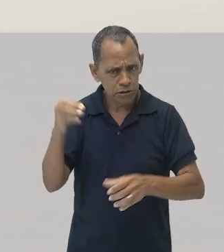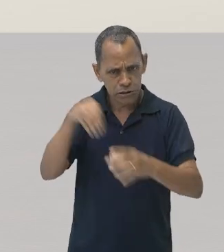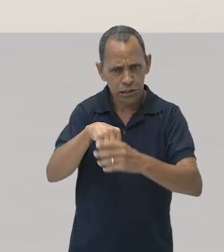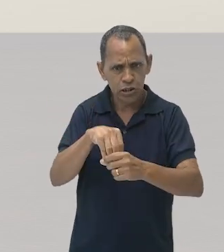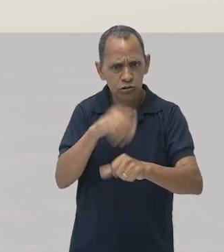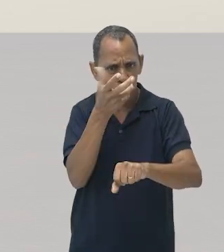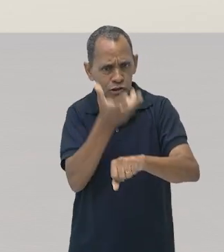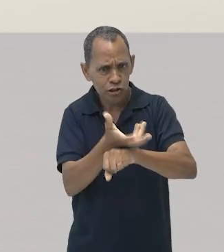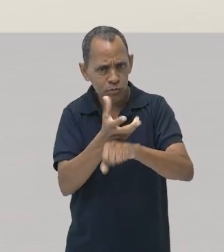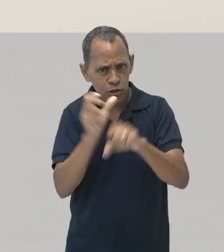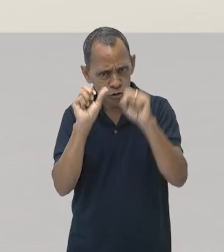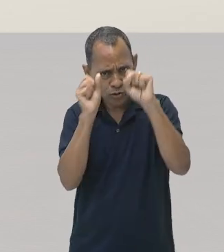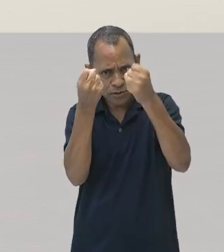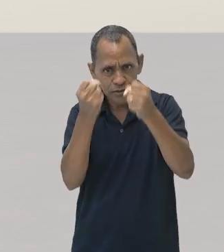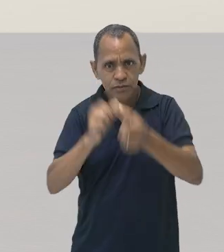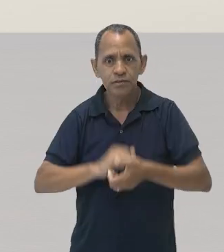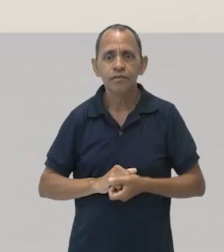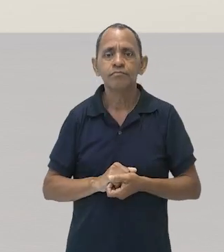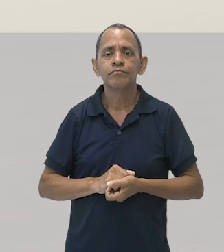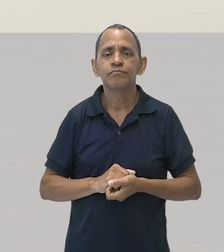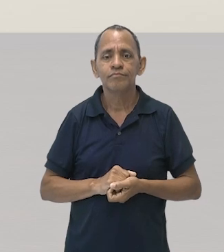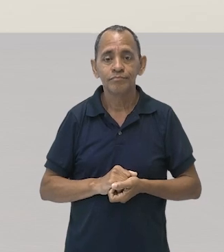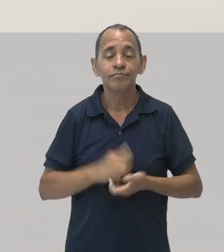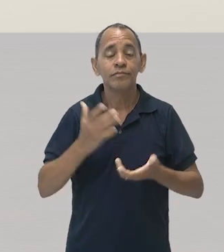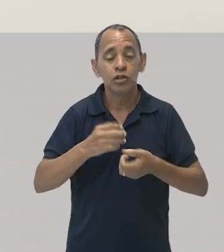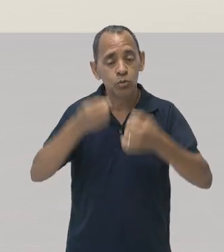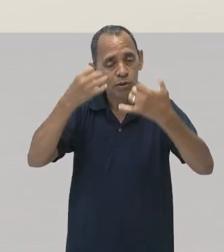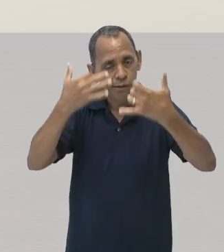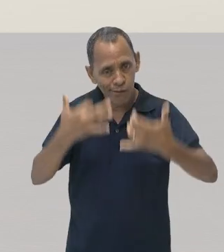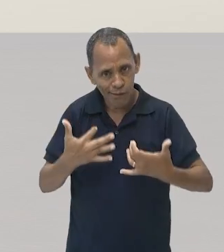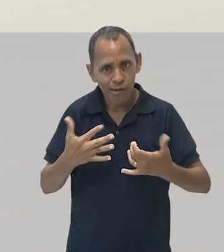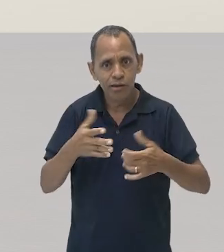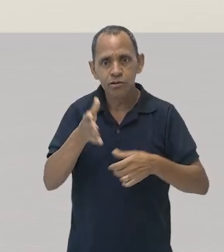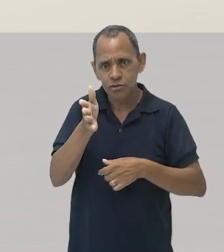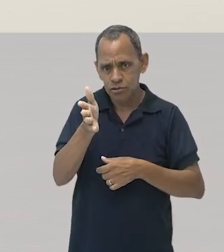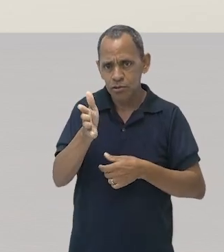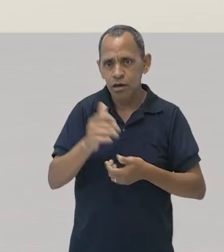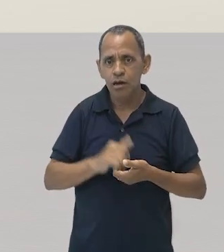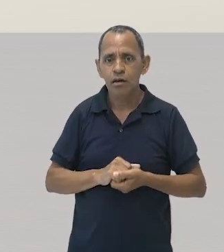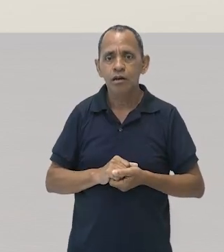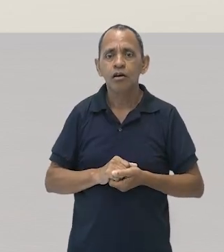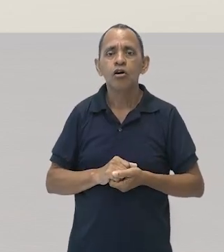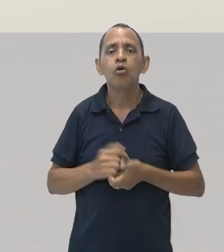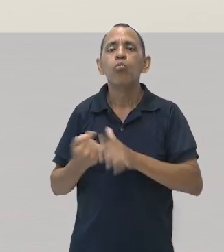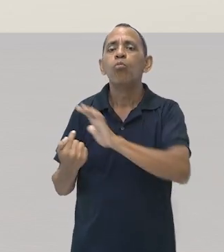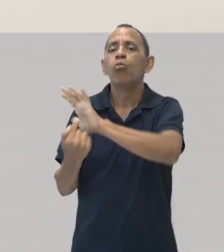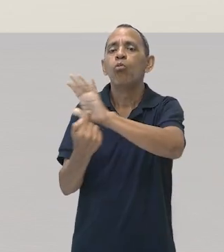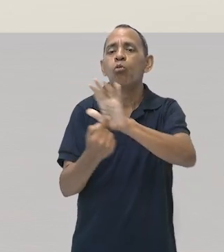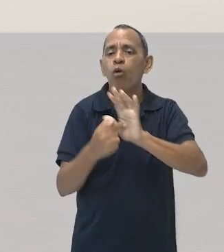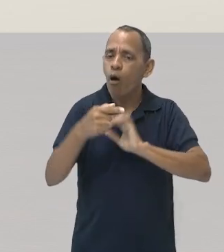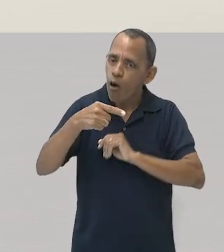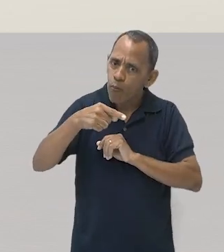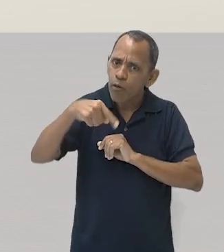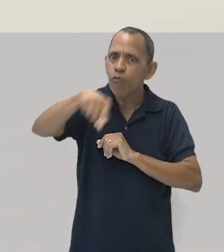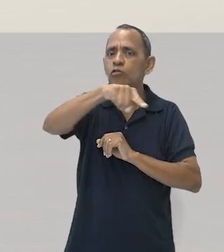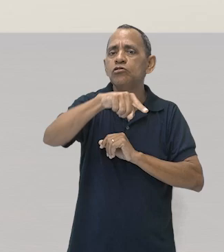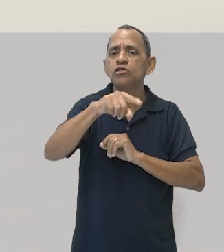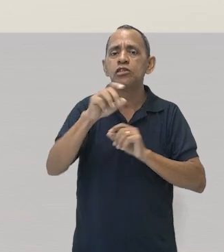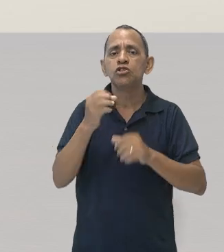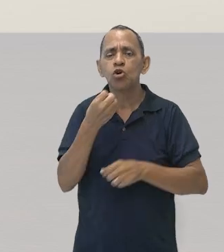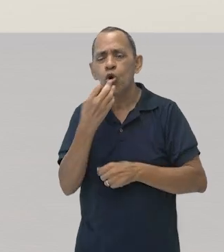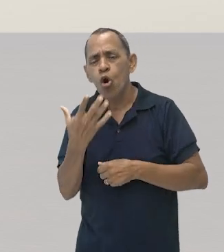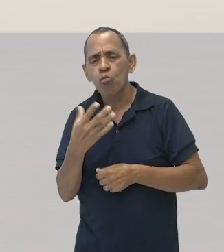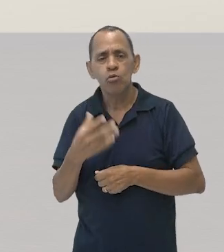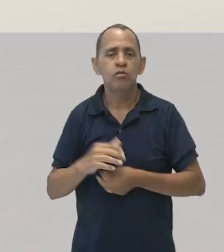Bom, já que eu já falei tanto da dança, agora eu quero mostrar para vocês, apresentar os benefícios da dança para os